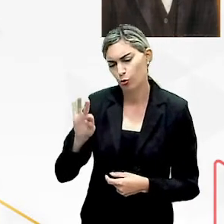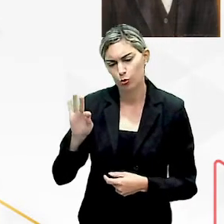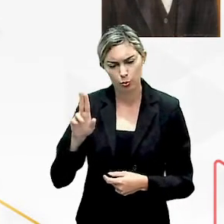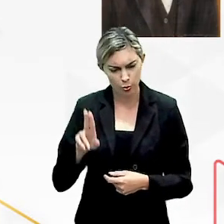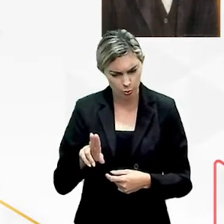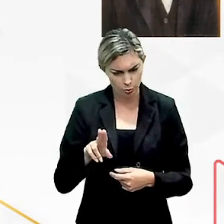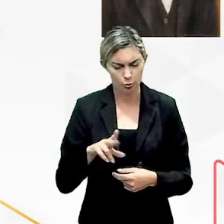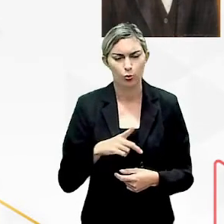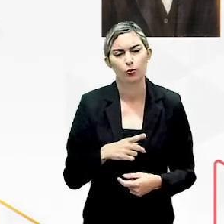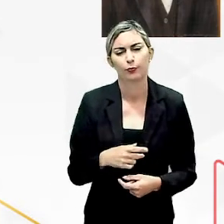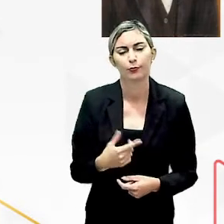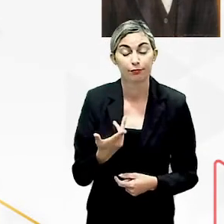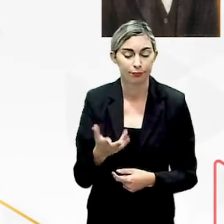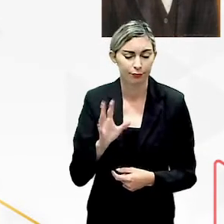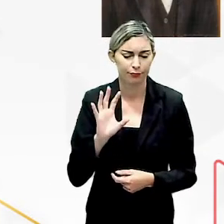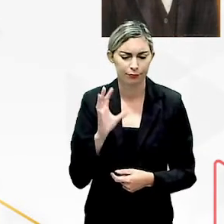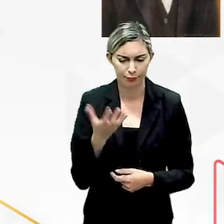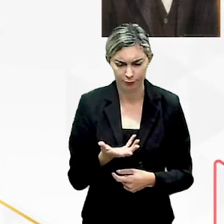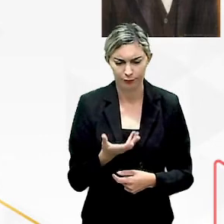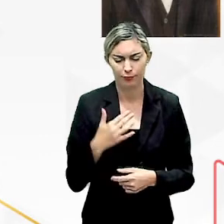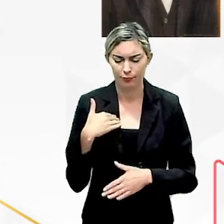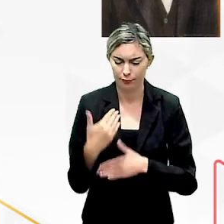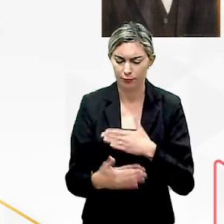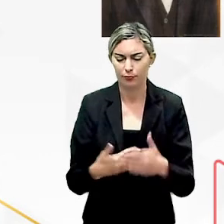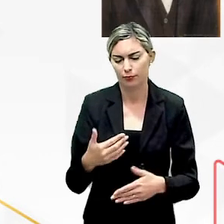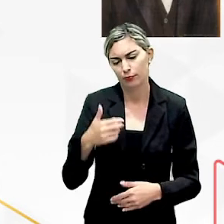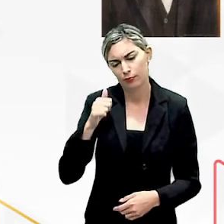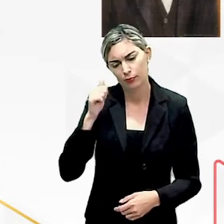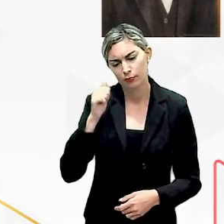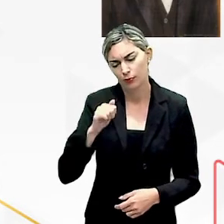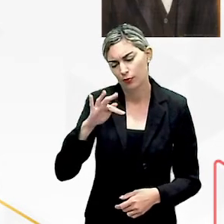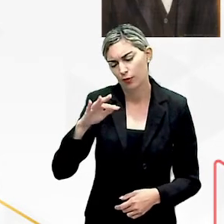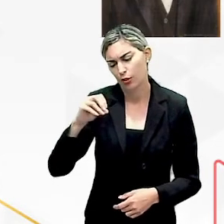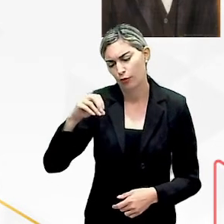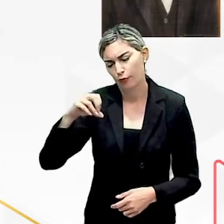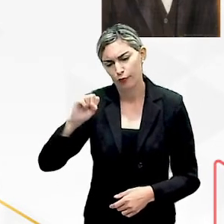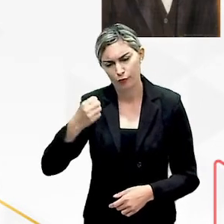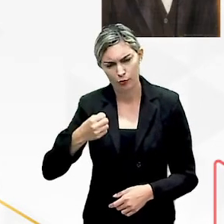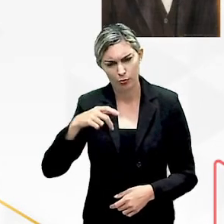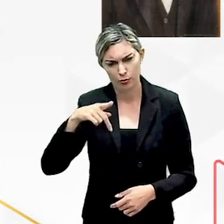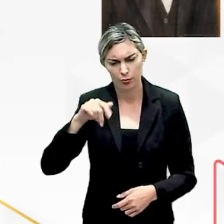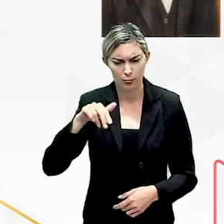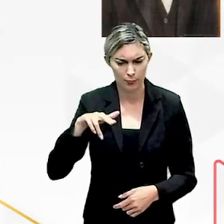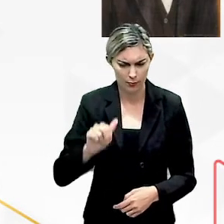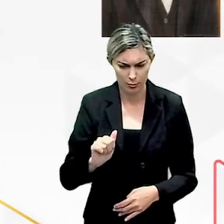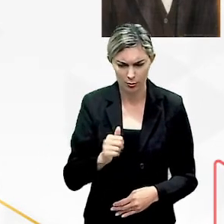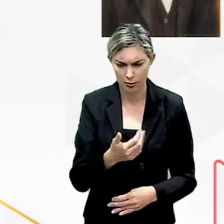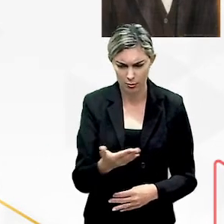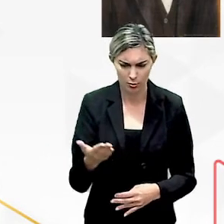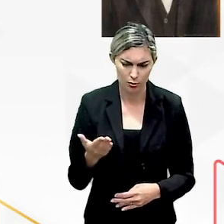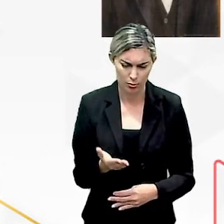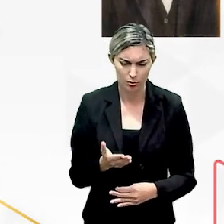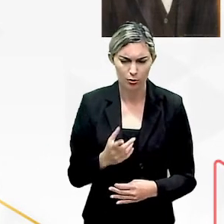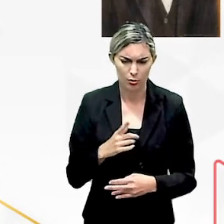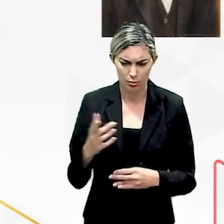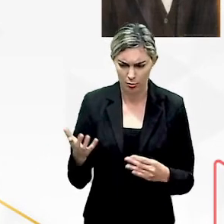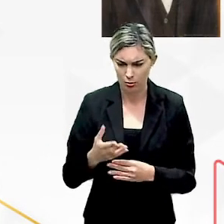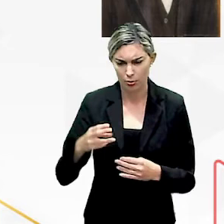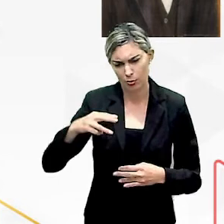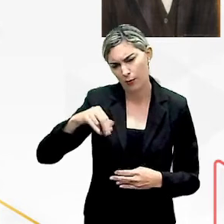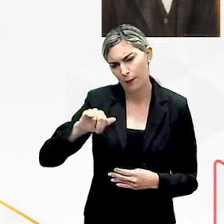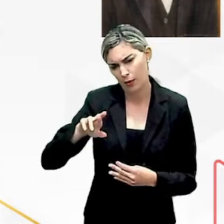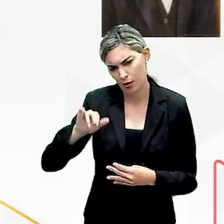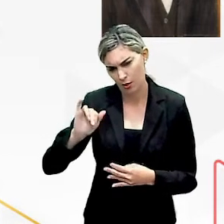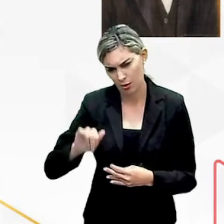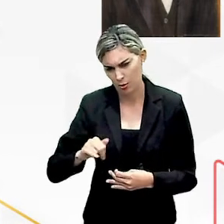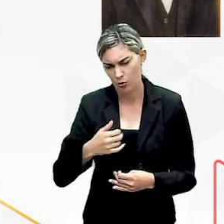Esse darwinismo está acontecendo e será sucedido por Afonso Pena, o governo de Rodrigues Alves. Afonso Penas, que agora é mineiro, e perceba